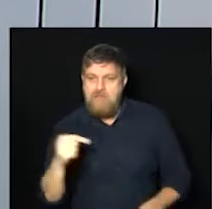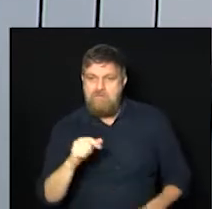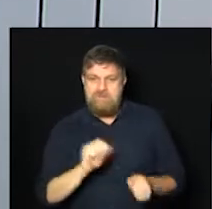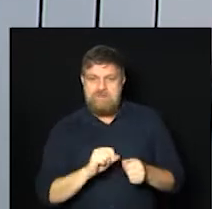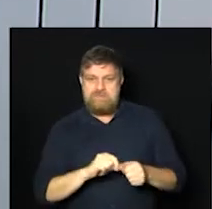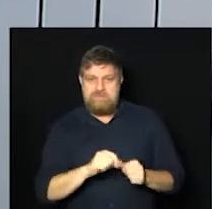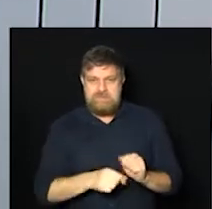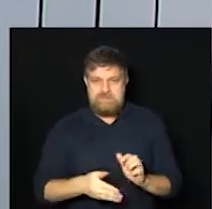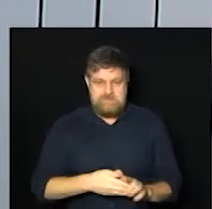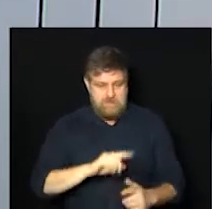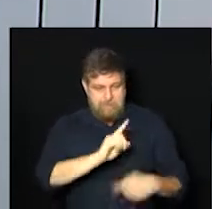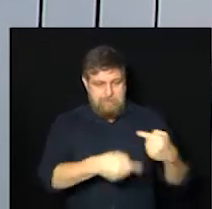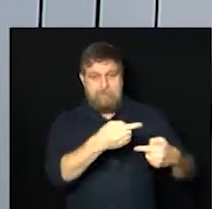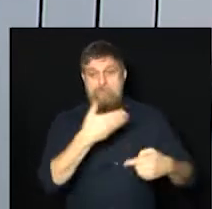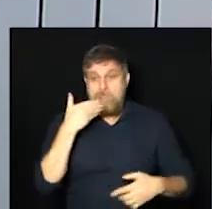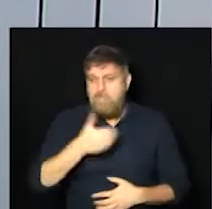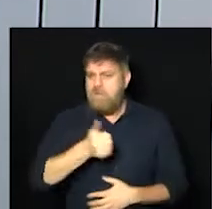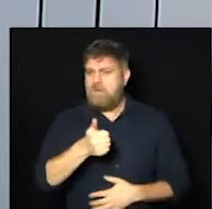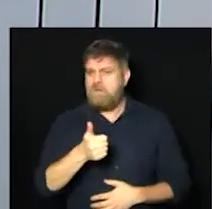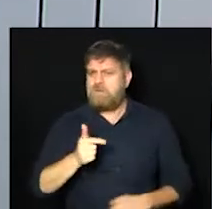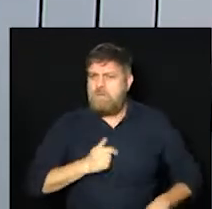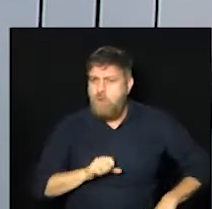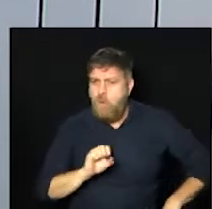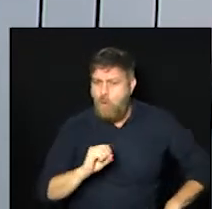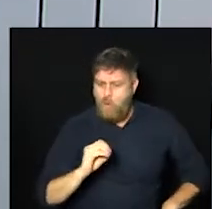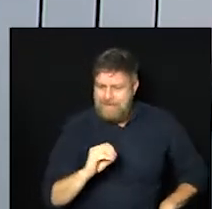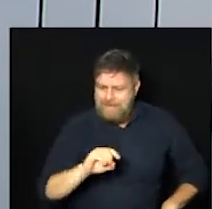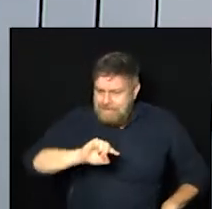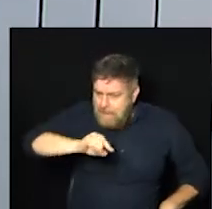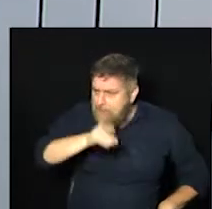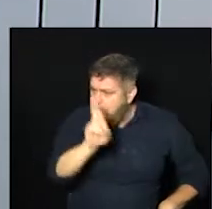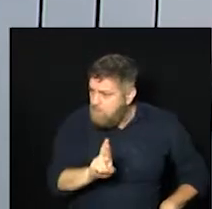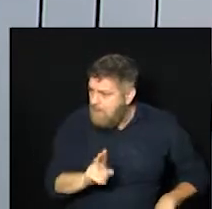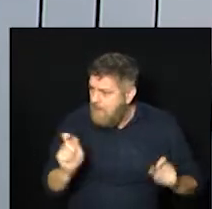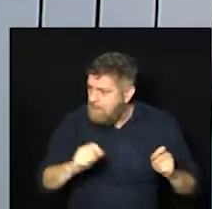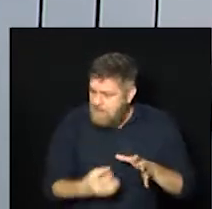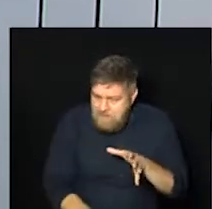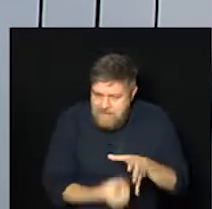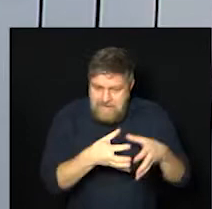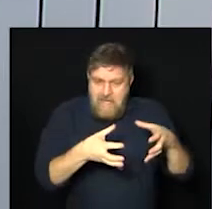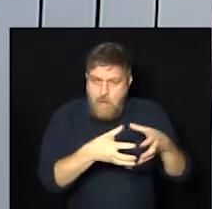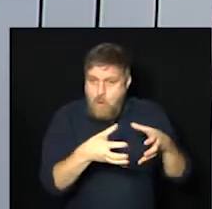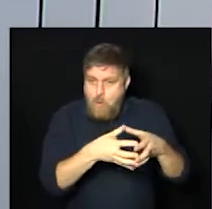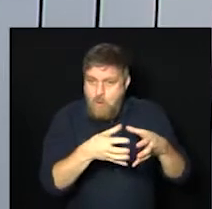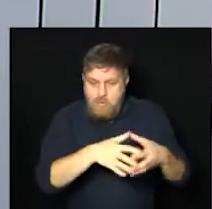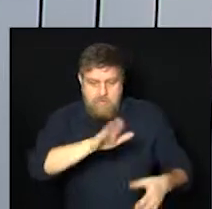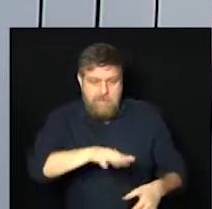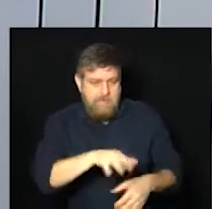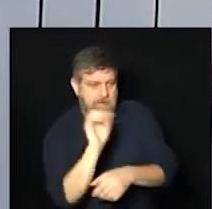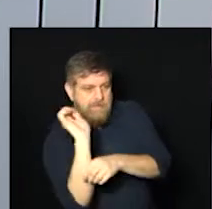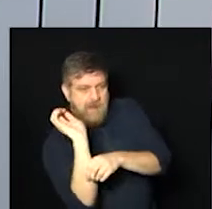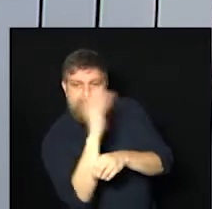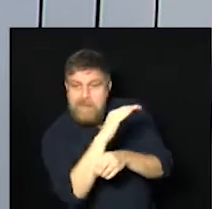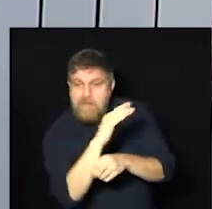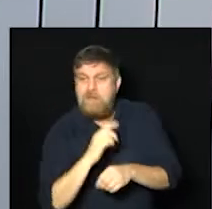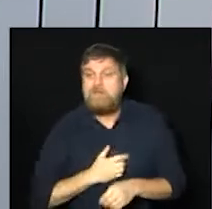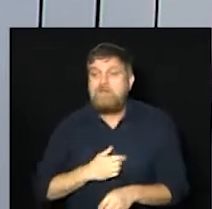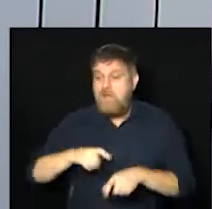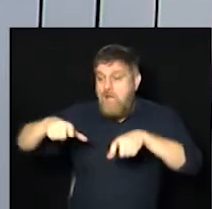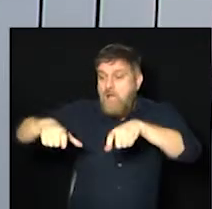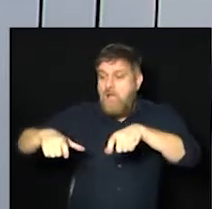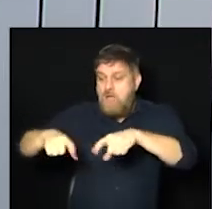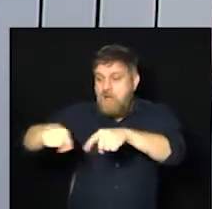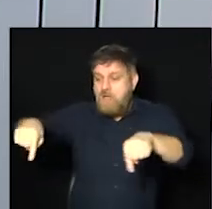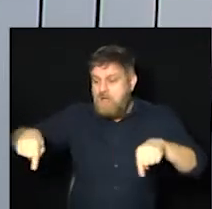das melhores do país. Então, com R$80 mil, você monta um grande time no handball. No futsal,